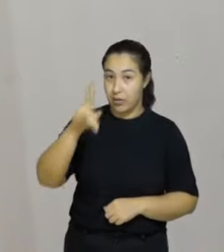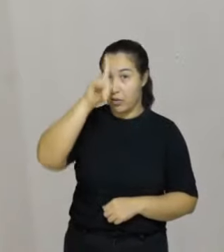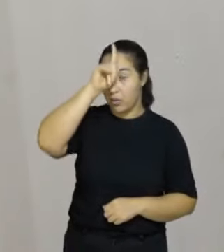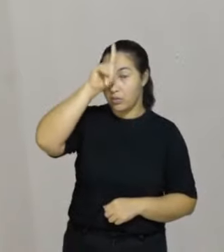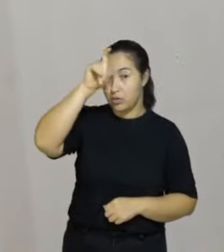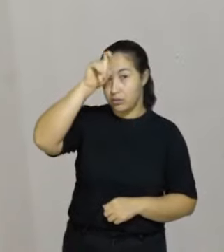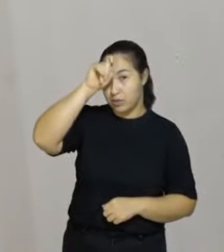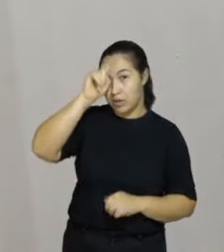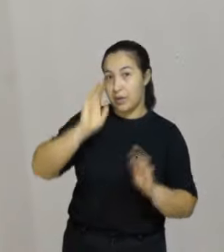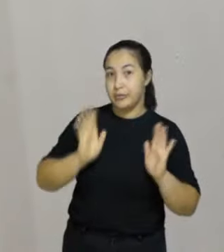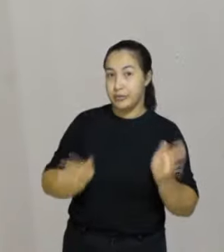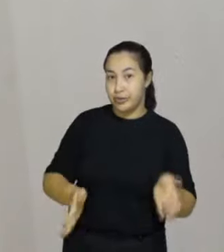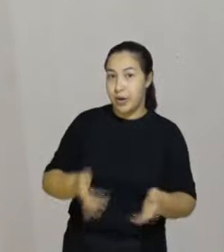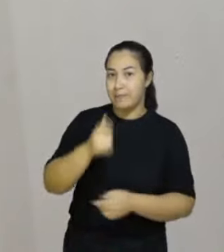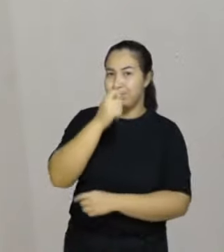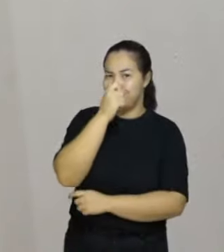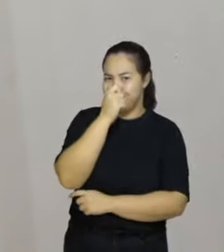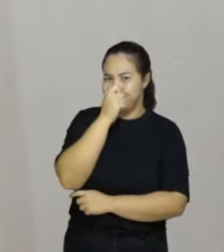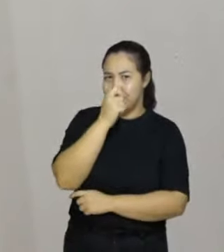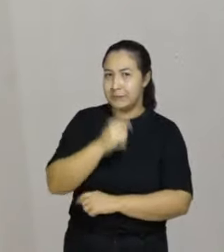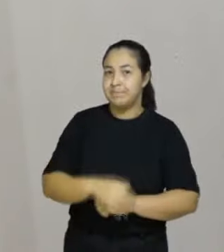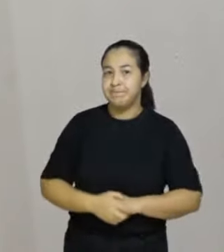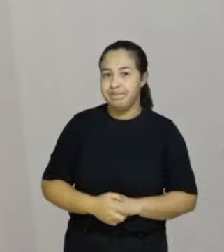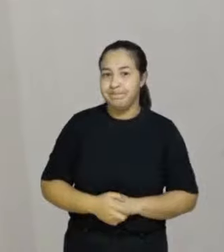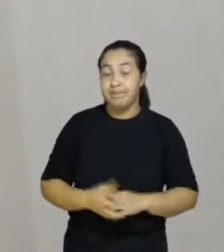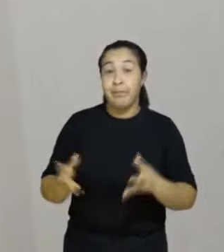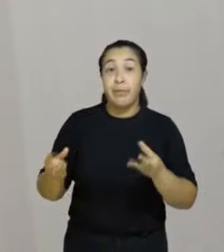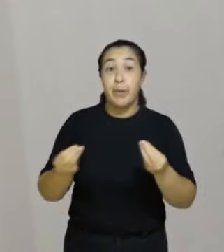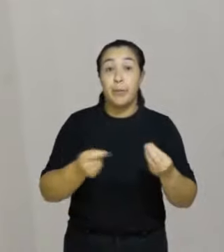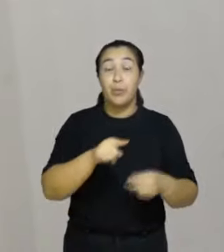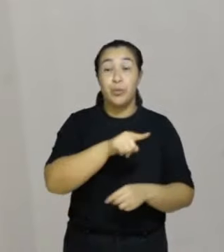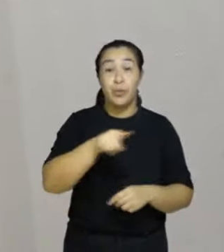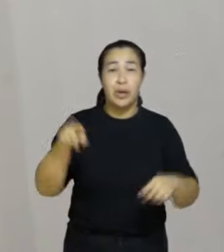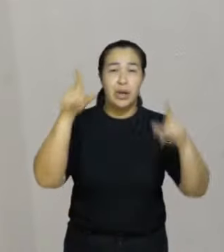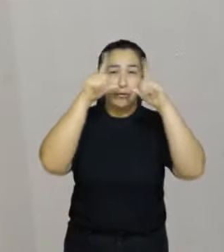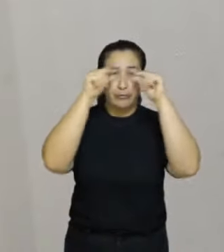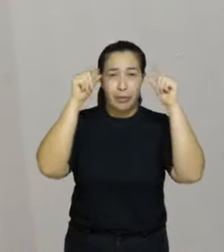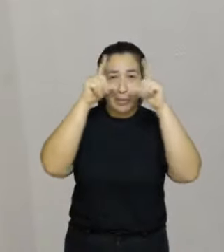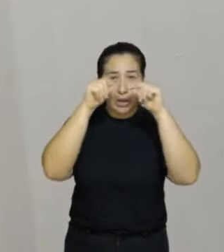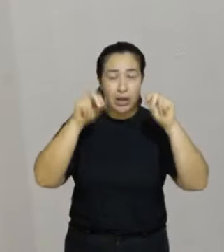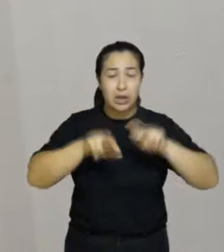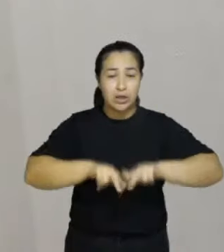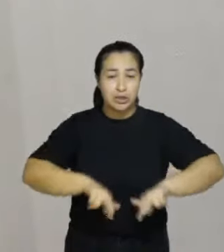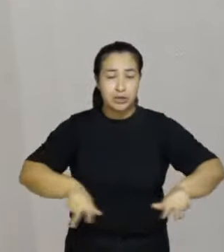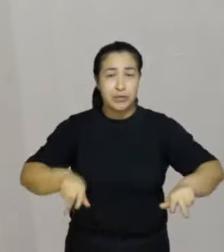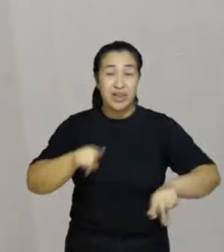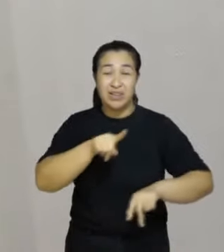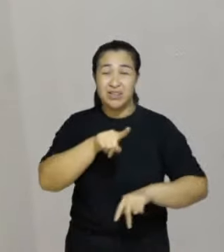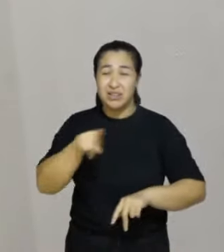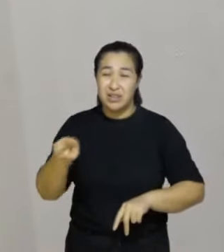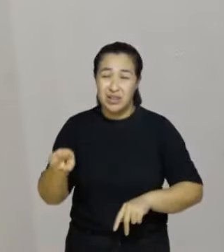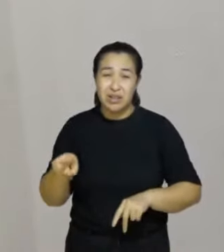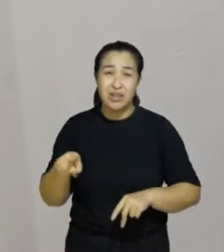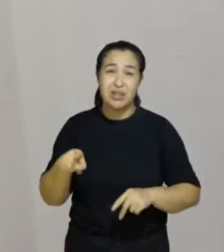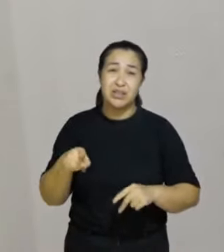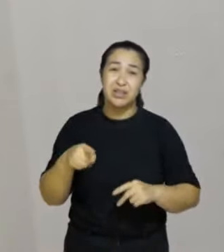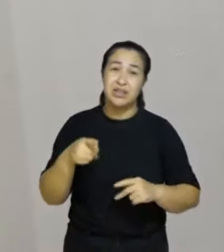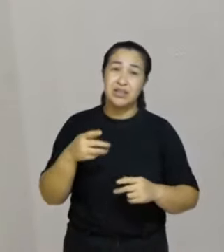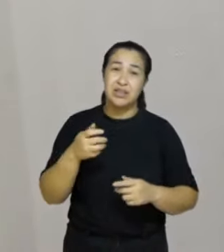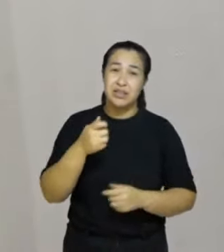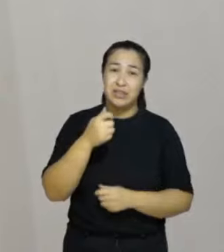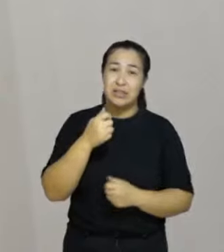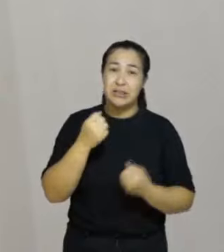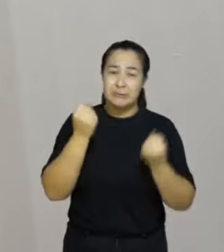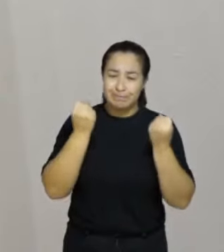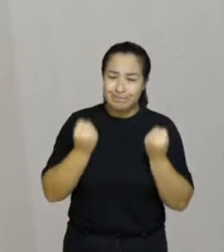estão lotados. As enfermarias e os pronto-atendimentos também estão sobrecarregados. O